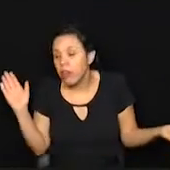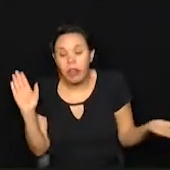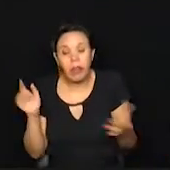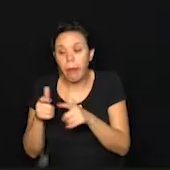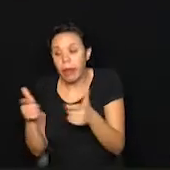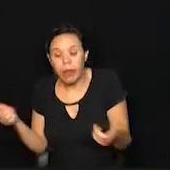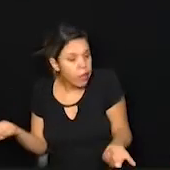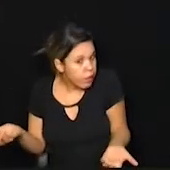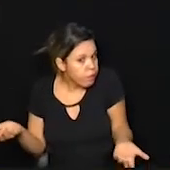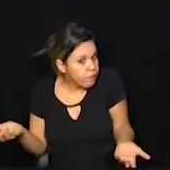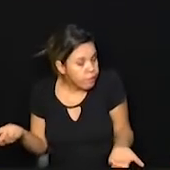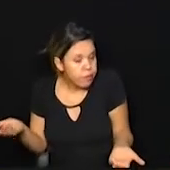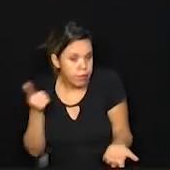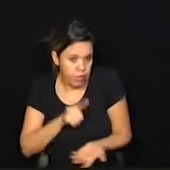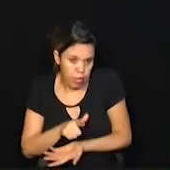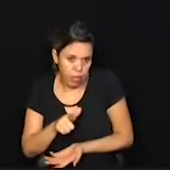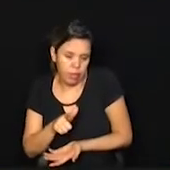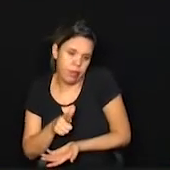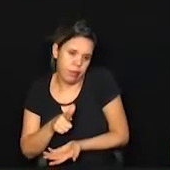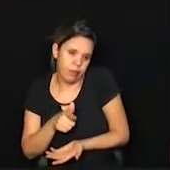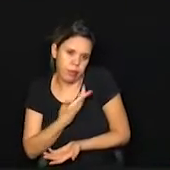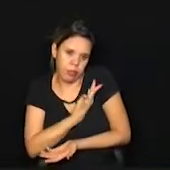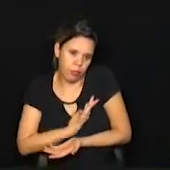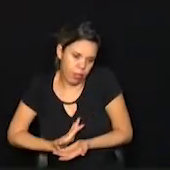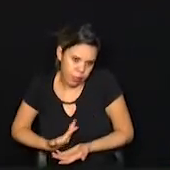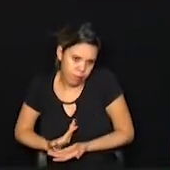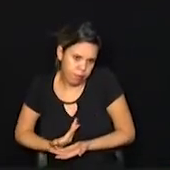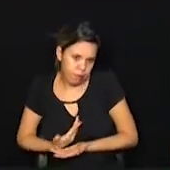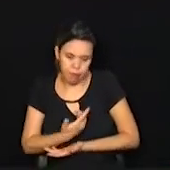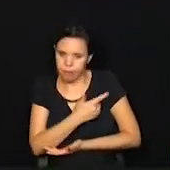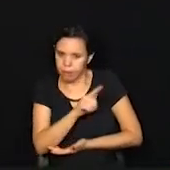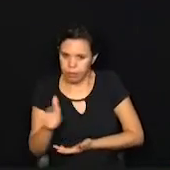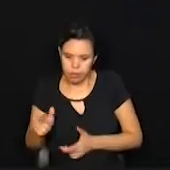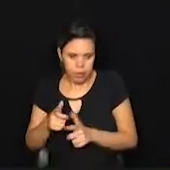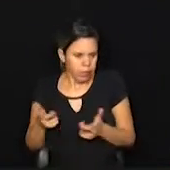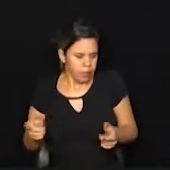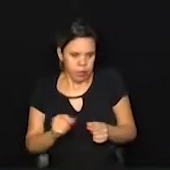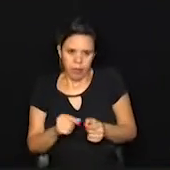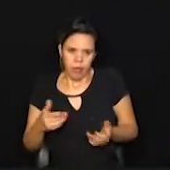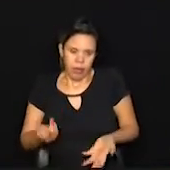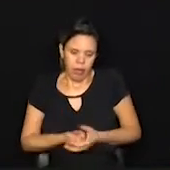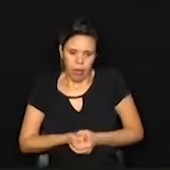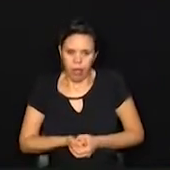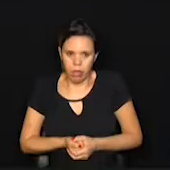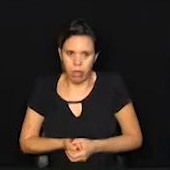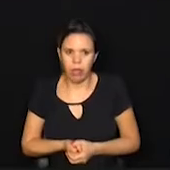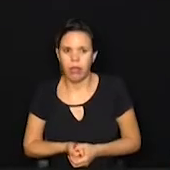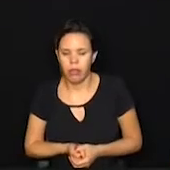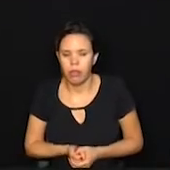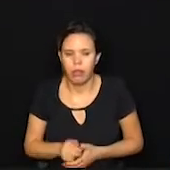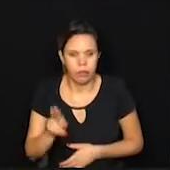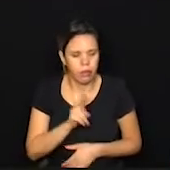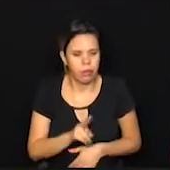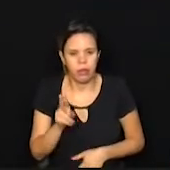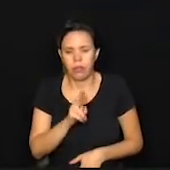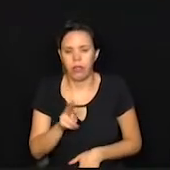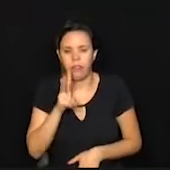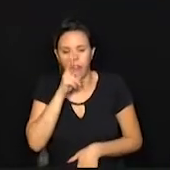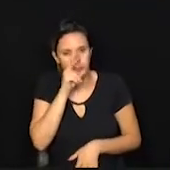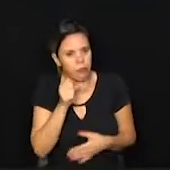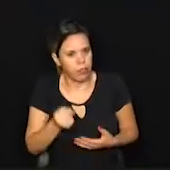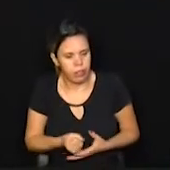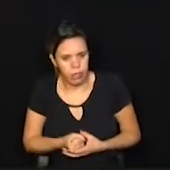quem tem maioria ganha a eleição e governa e se não tinham maioria para fazer isso até eles usavam a